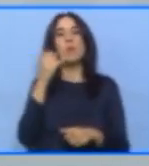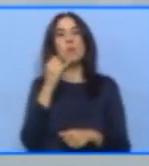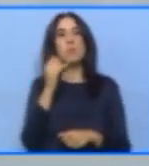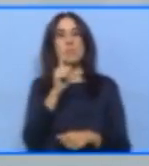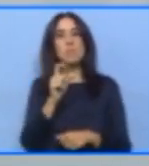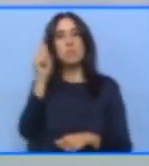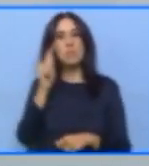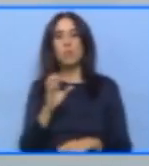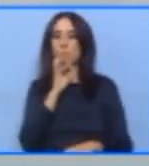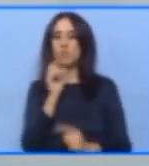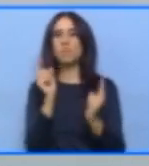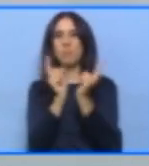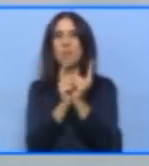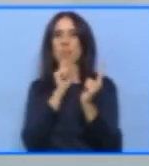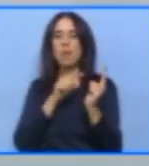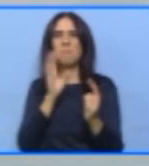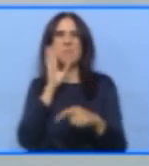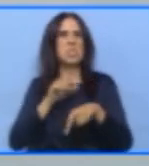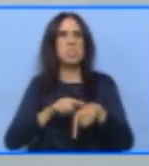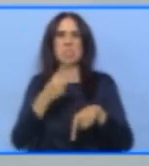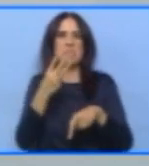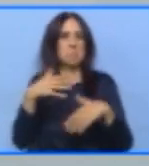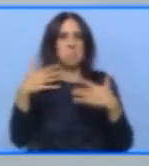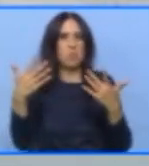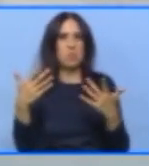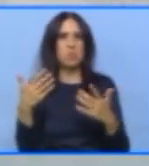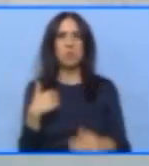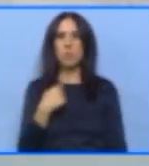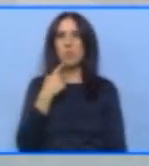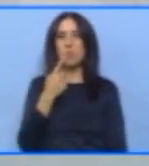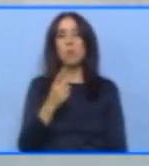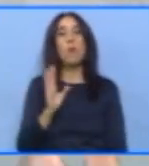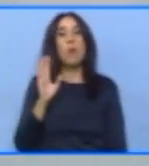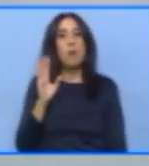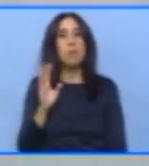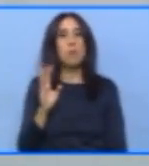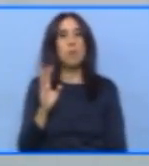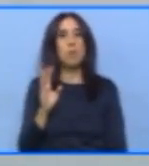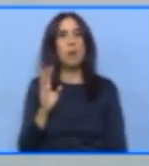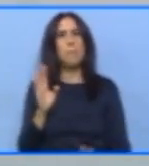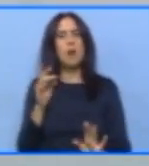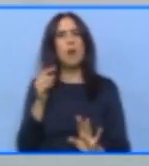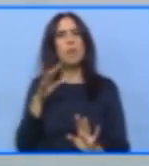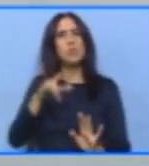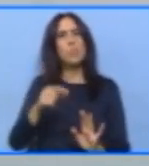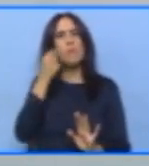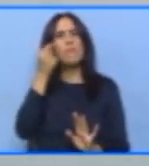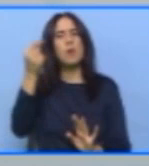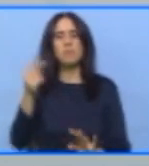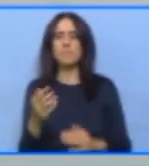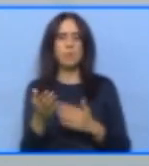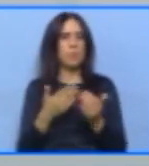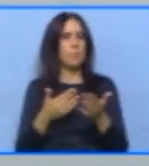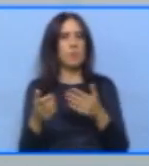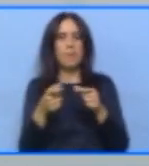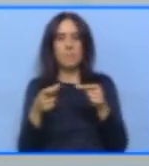recebido às 15, ou assim, qualquer coisa assim. Eu digo, Cangela, mas nós estamos de viagem para Lisboa, não importa, traz